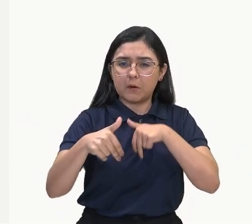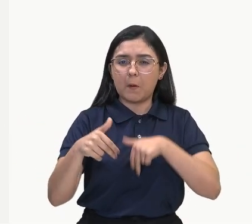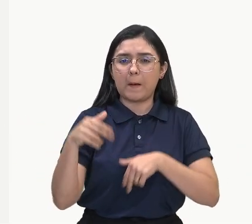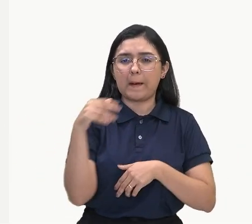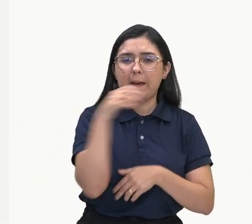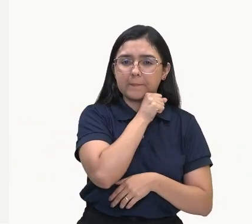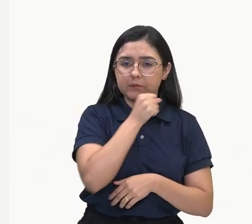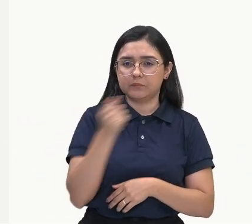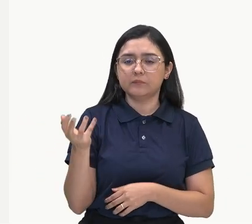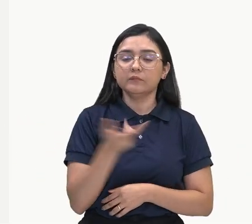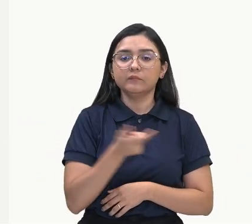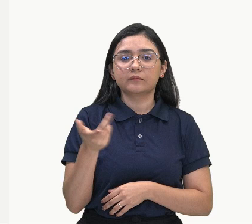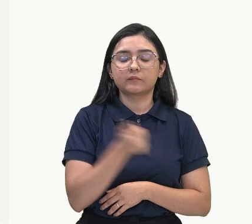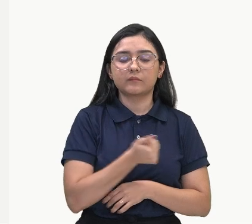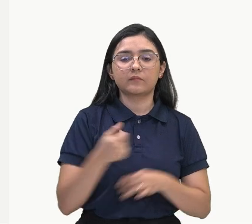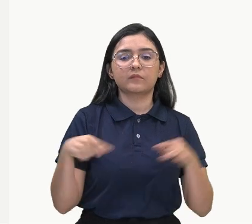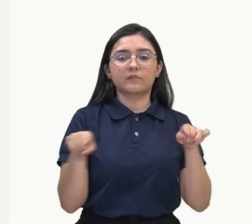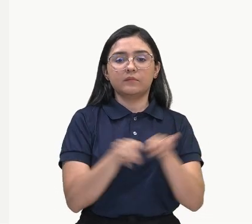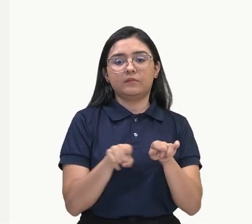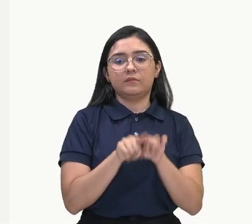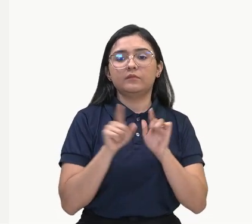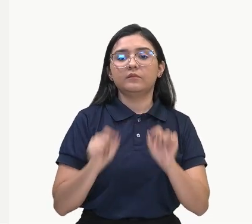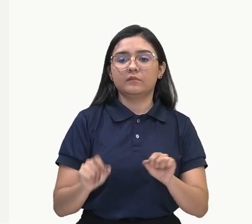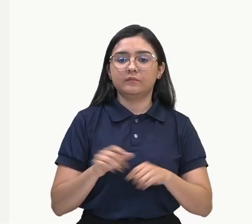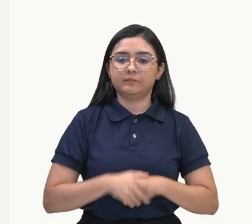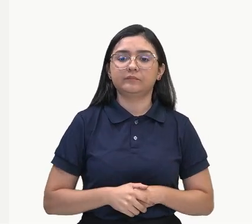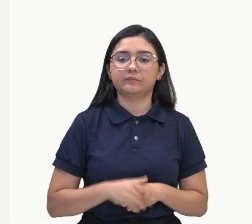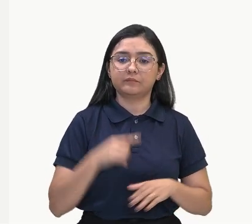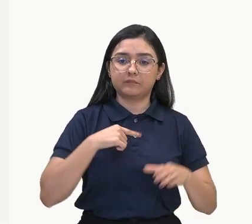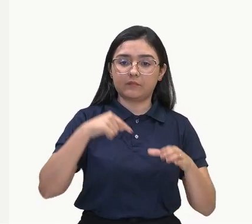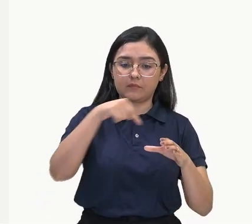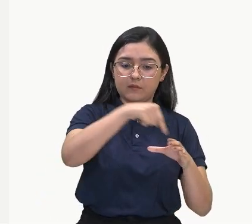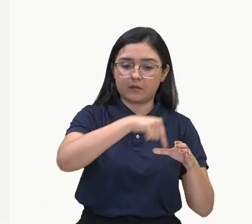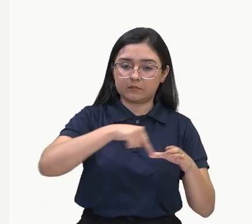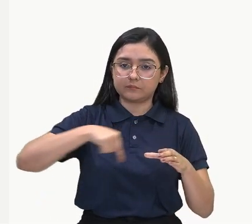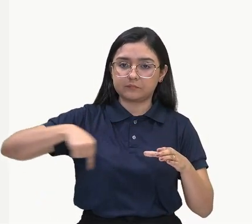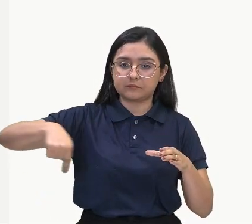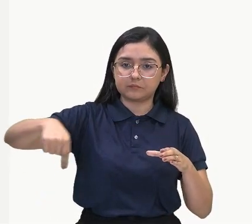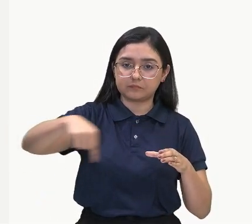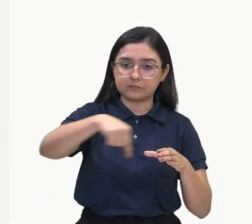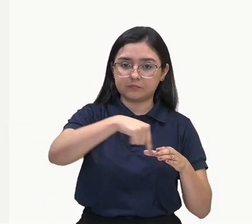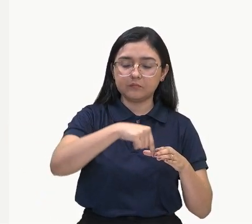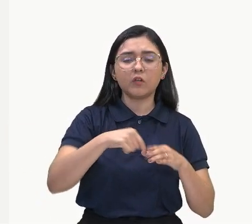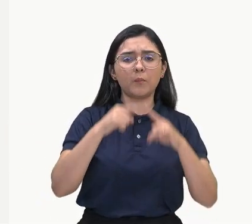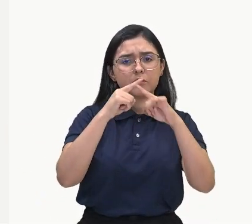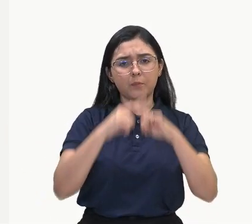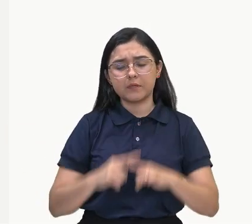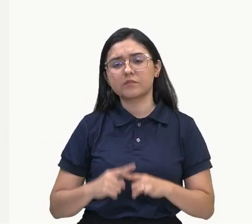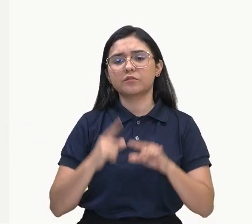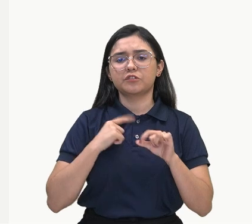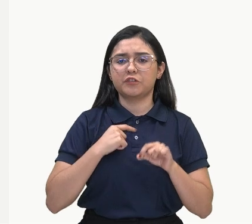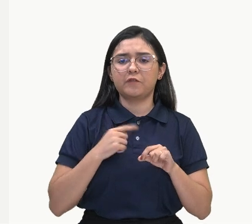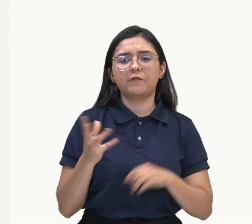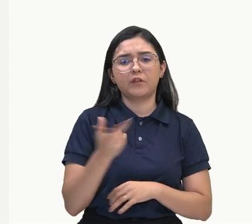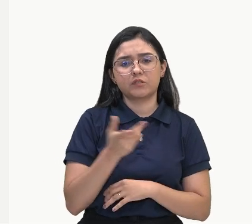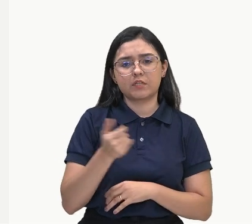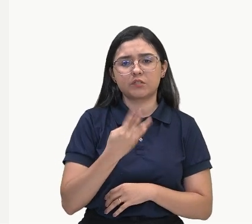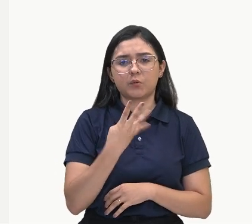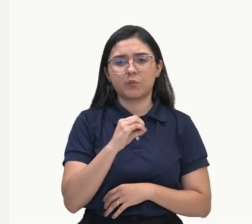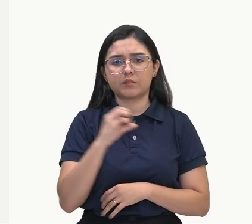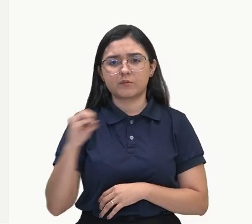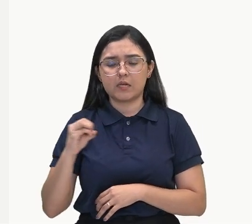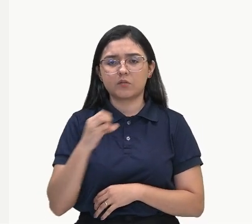rasos. Vamos ter aqui esta área oval para realizar algumas provas de velocidade, como os 400,